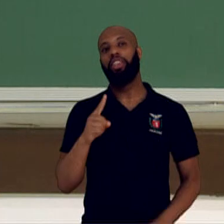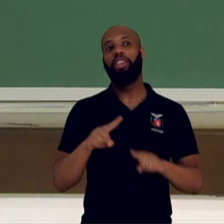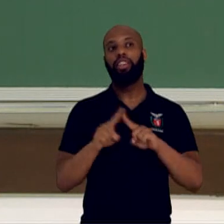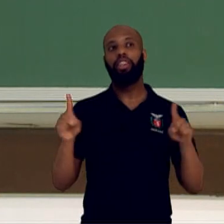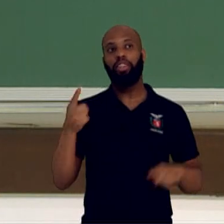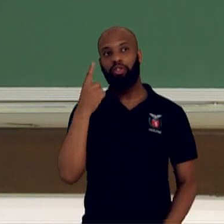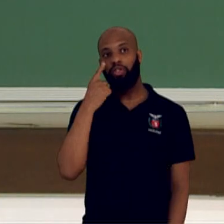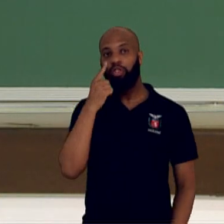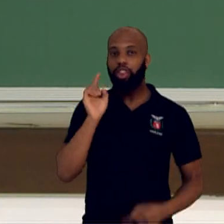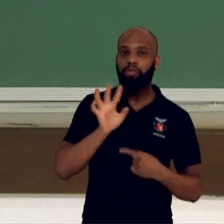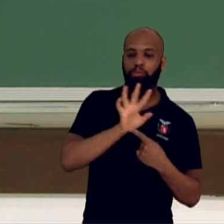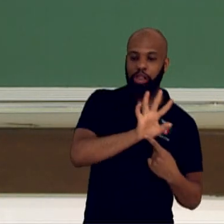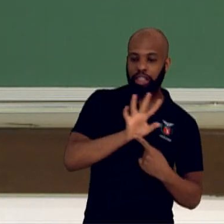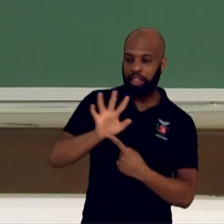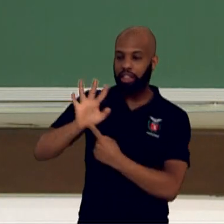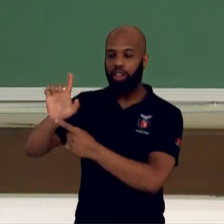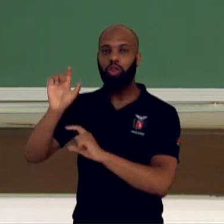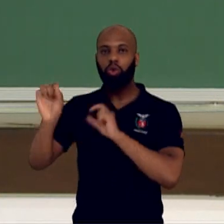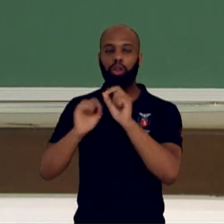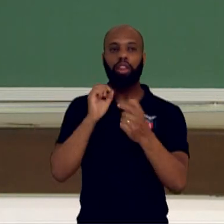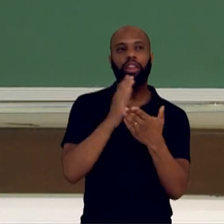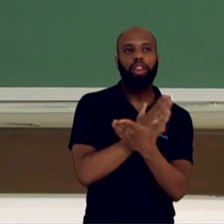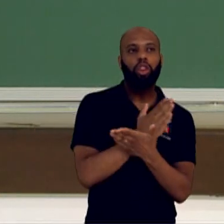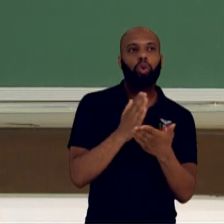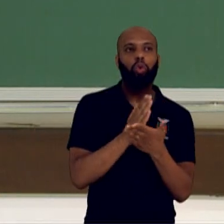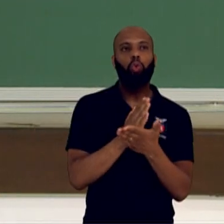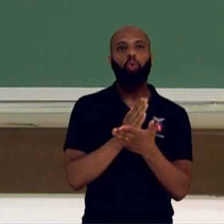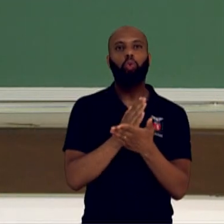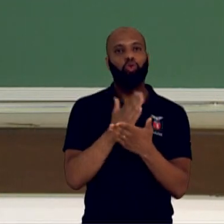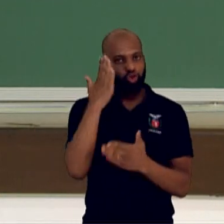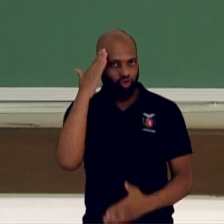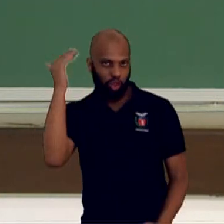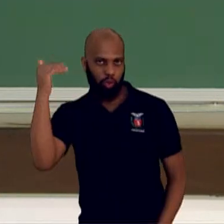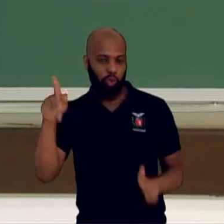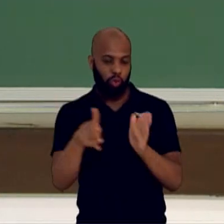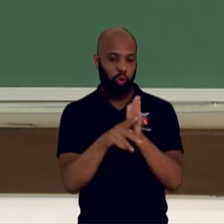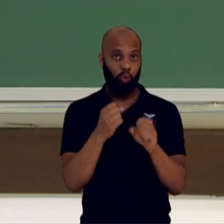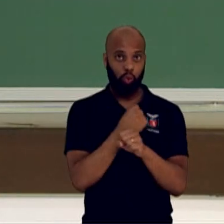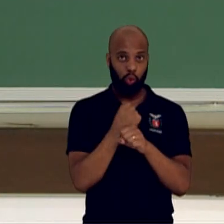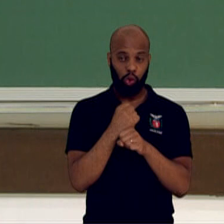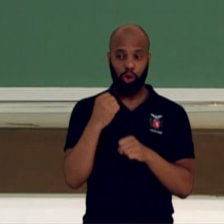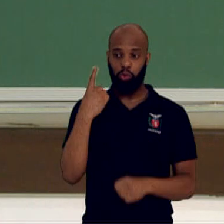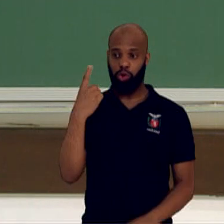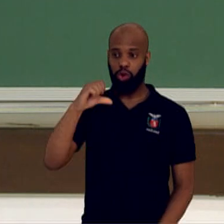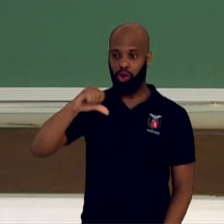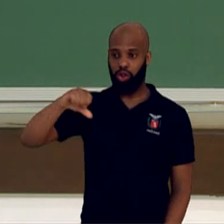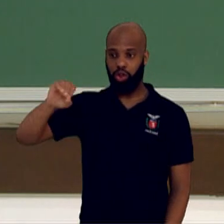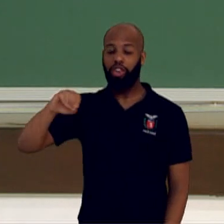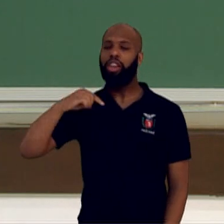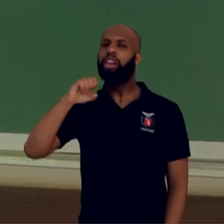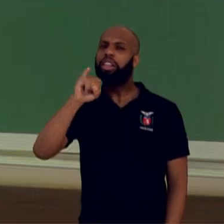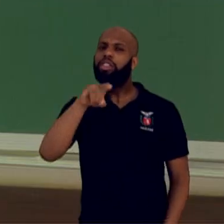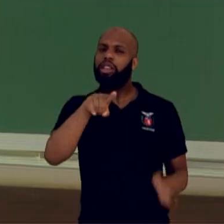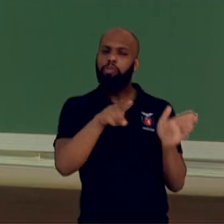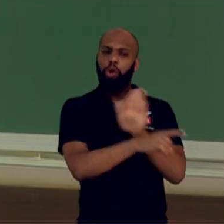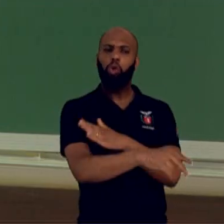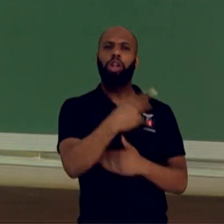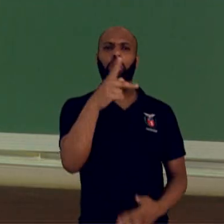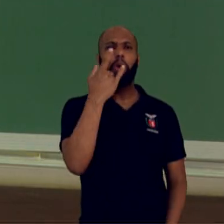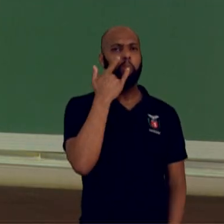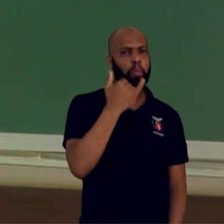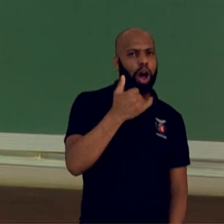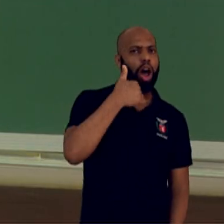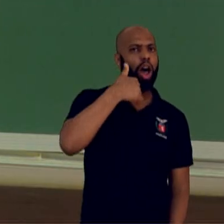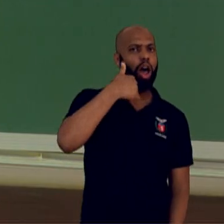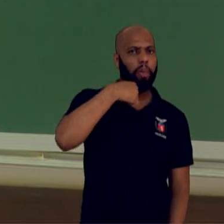mas aqui eu só estou apresentando, na verdade, pessoal, alguns artistas dos anos 90, né? Que se você perguntar para os seus pais, eu acho que eles já devem